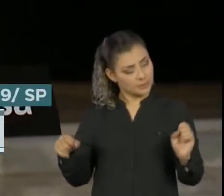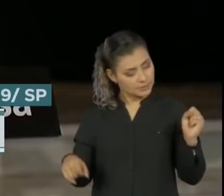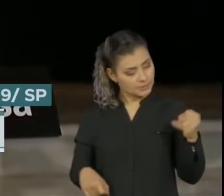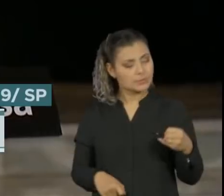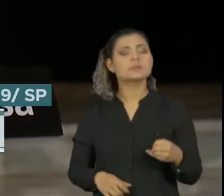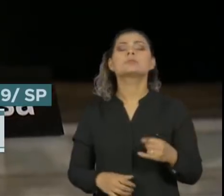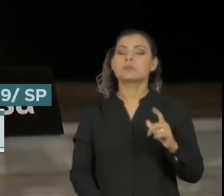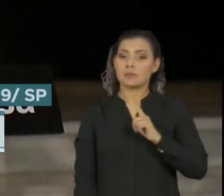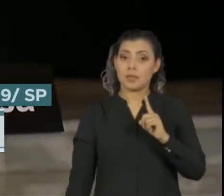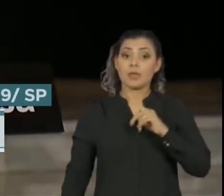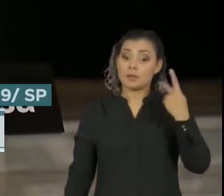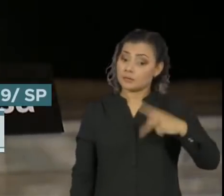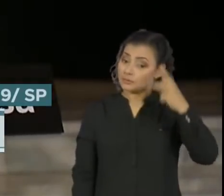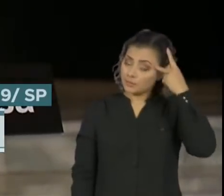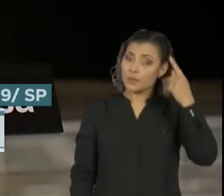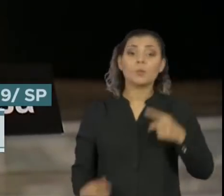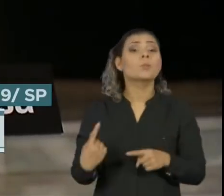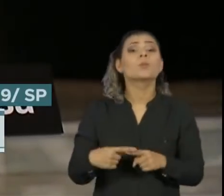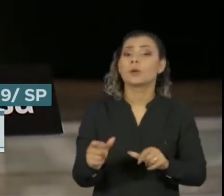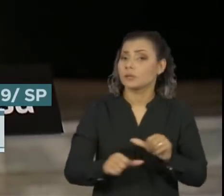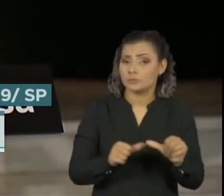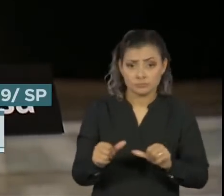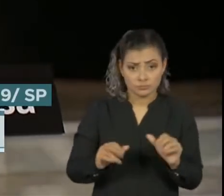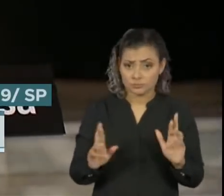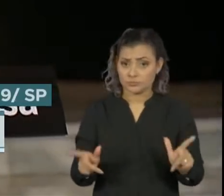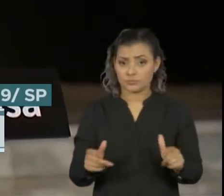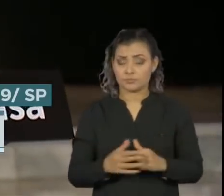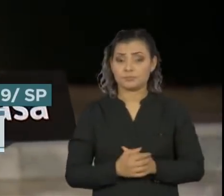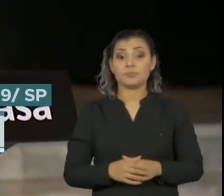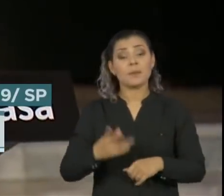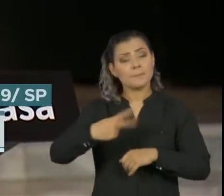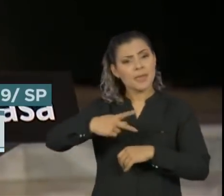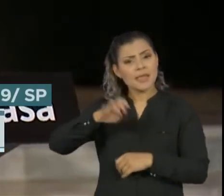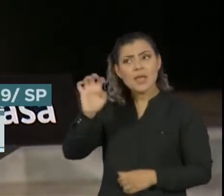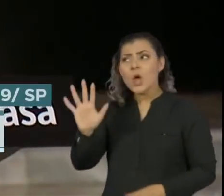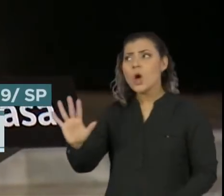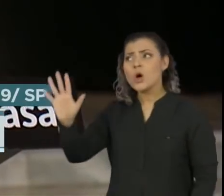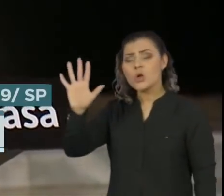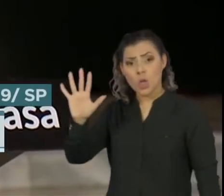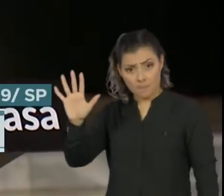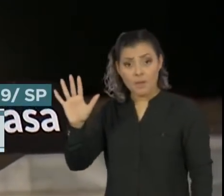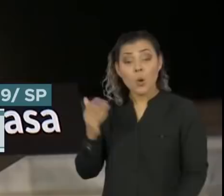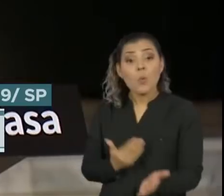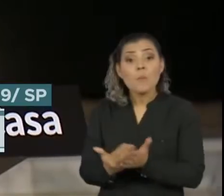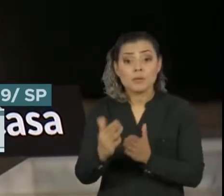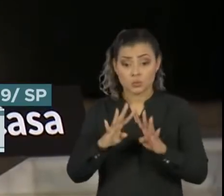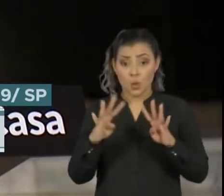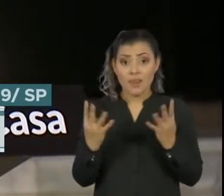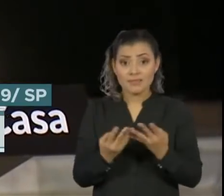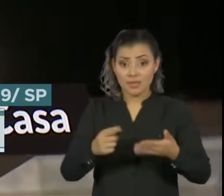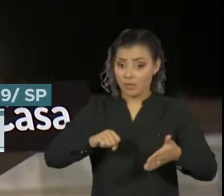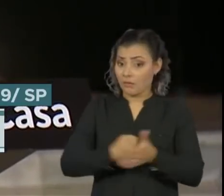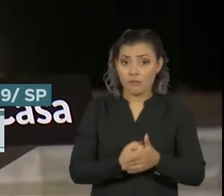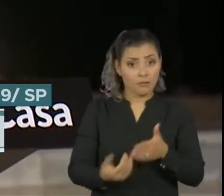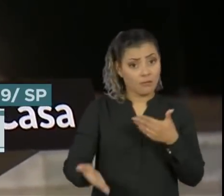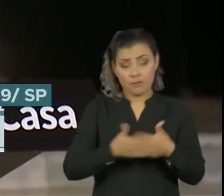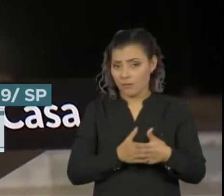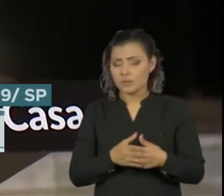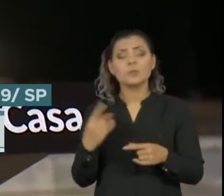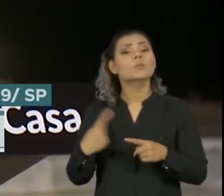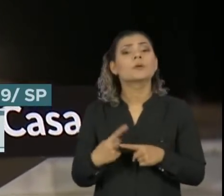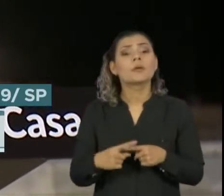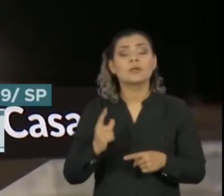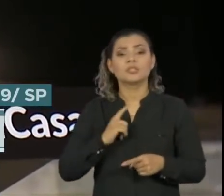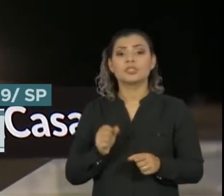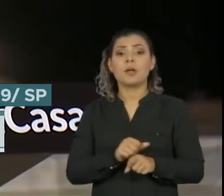e mesmo com São Paulo. Por quê? Os países da Europa, quando iniciaram o isolamento, eles já tinham uma